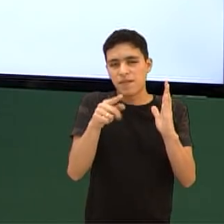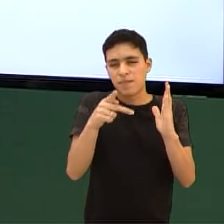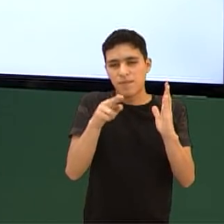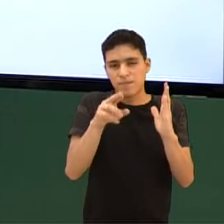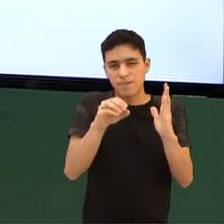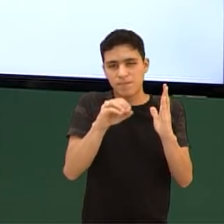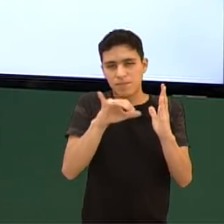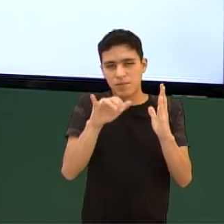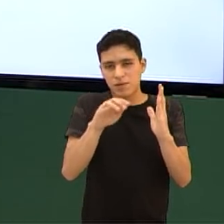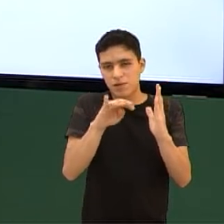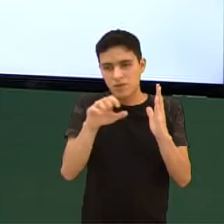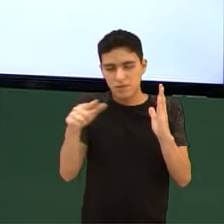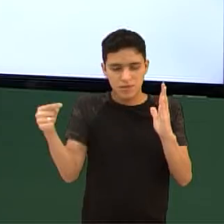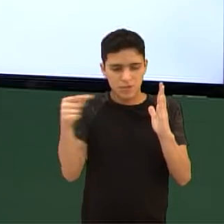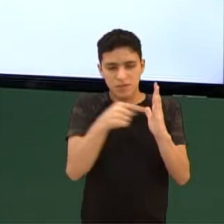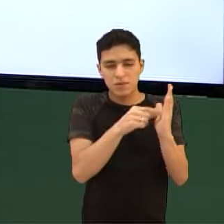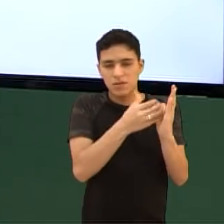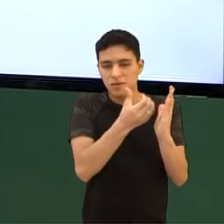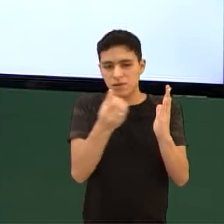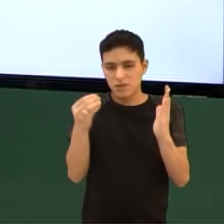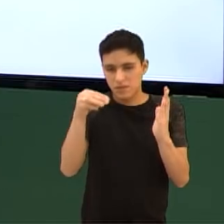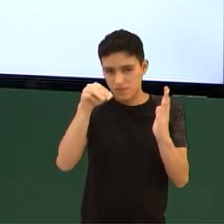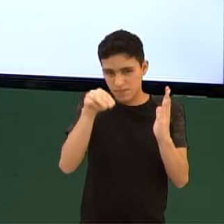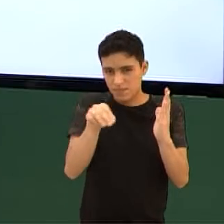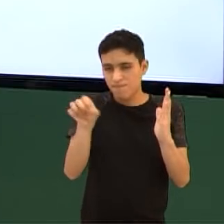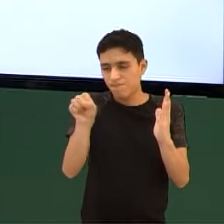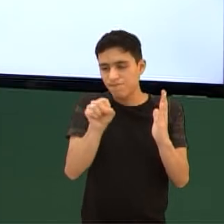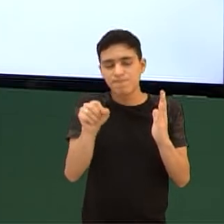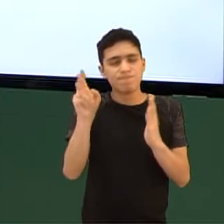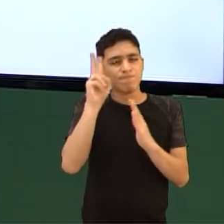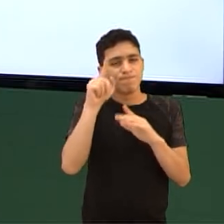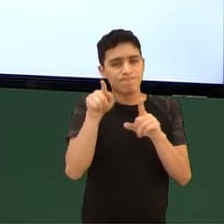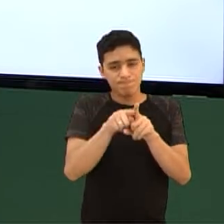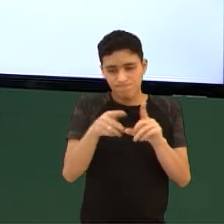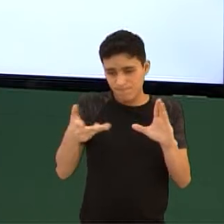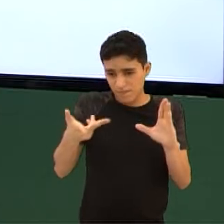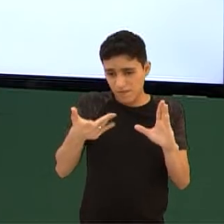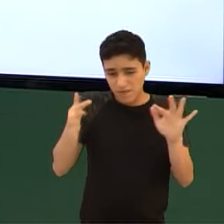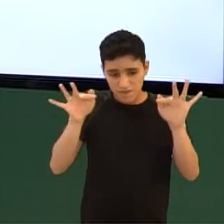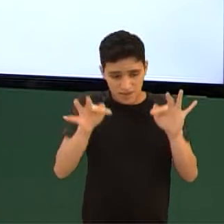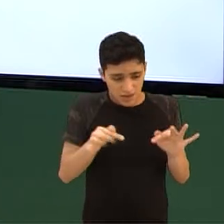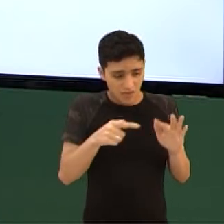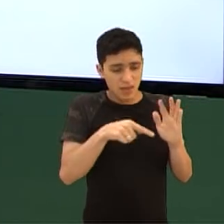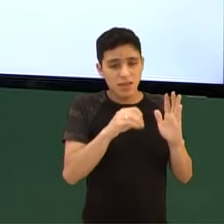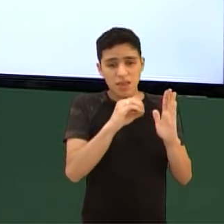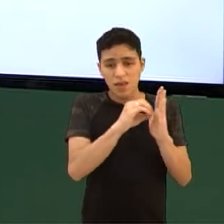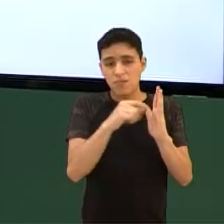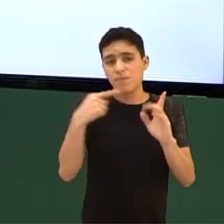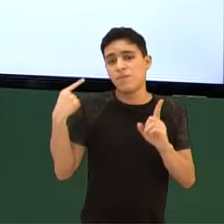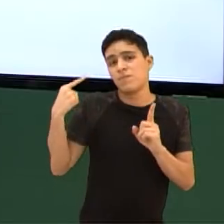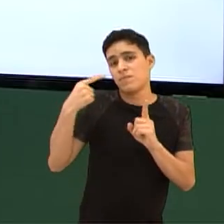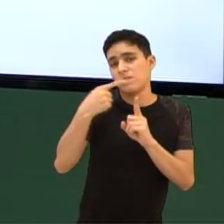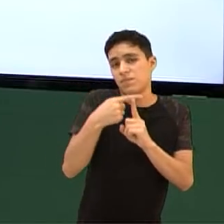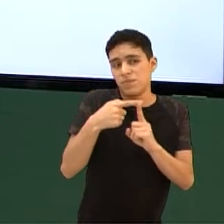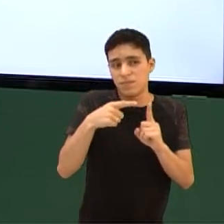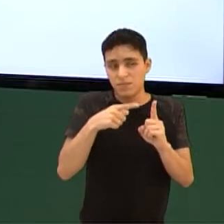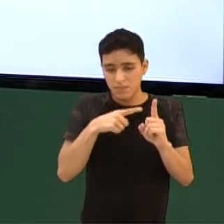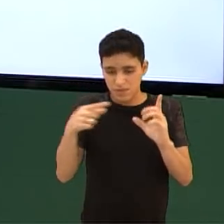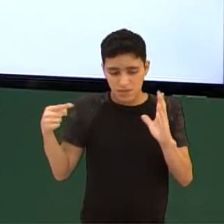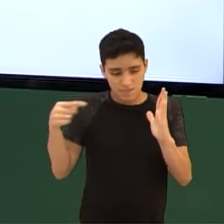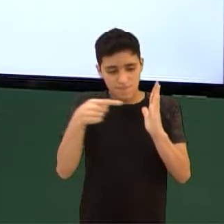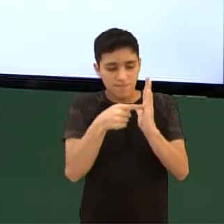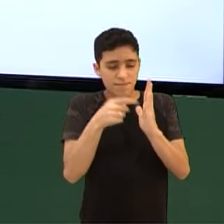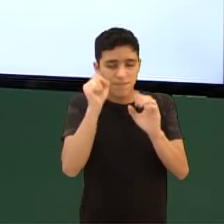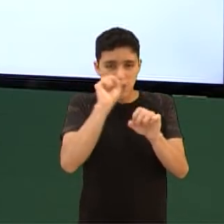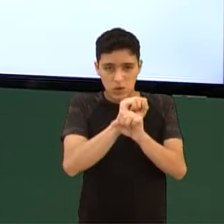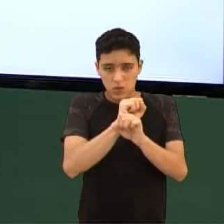atinge o obstáculo aqui de 600 metros por segundo. Vamos lembrar também que a velocidade final nesse caso é zero. Por quê, gente? O projétil parou